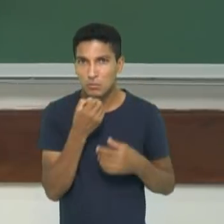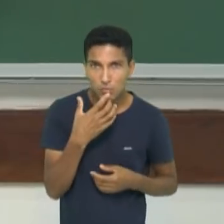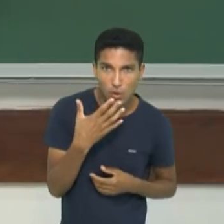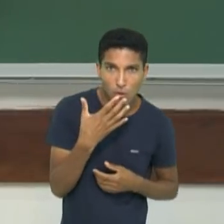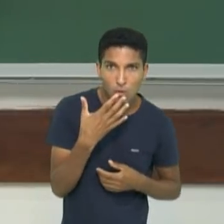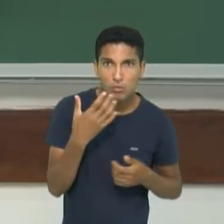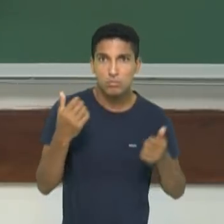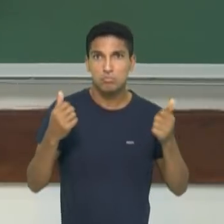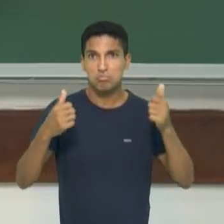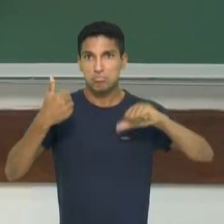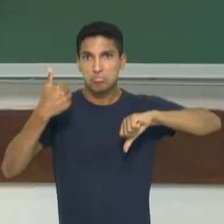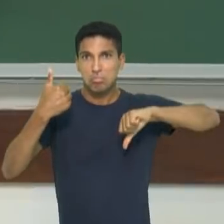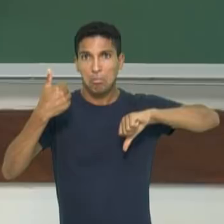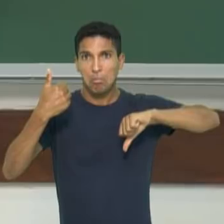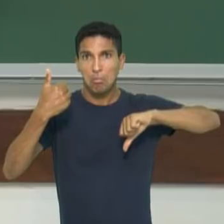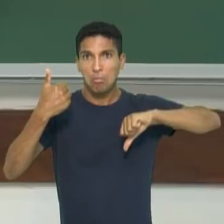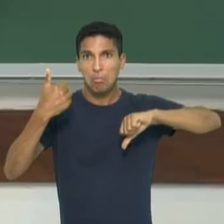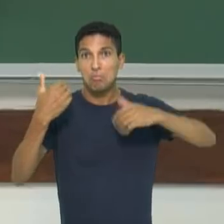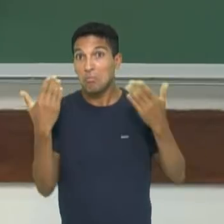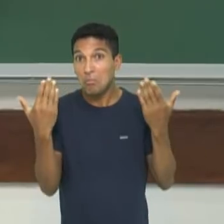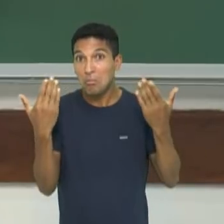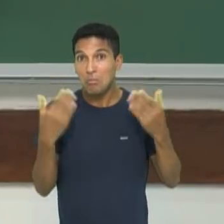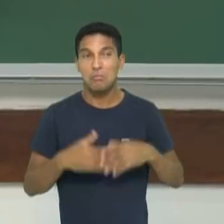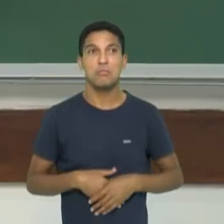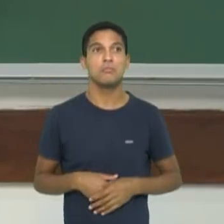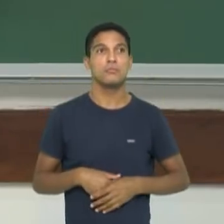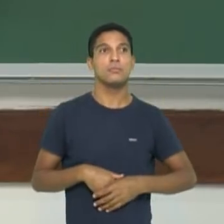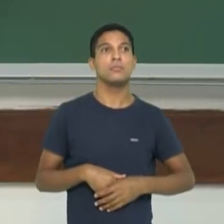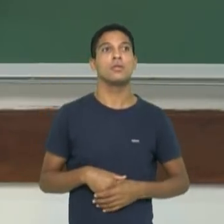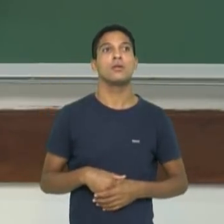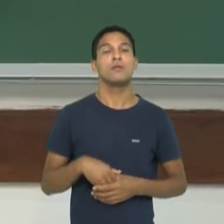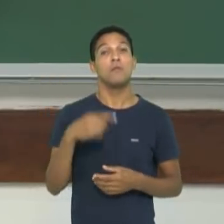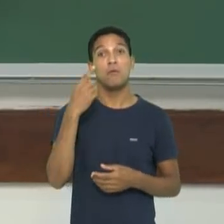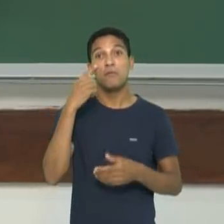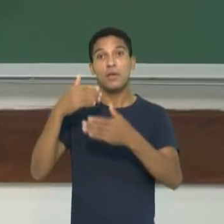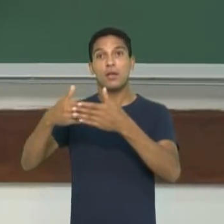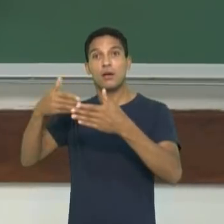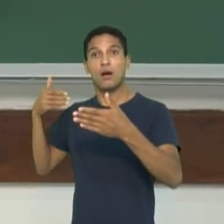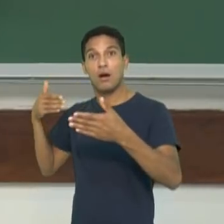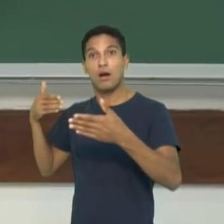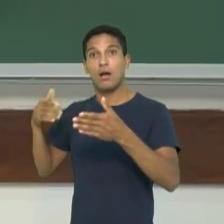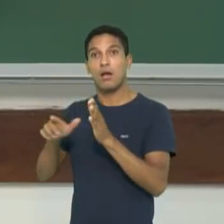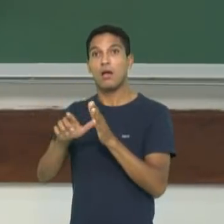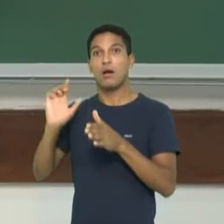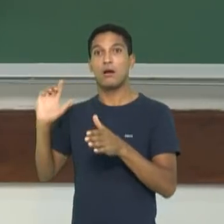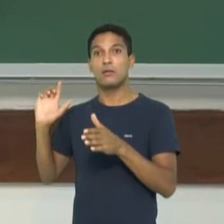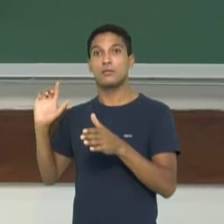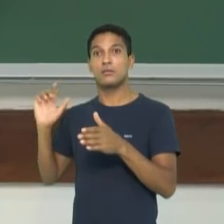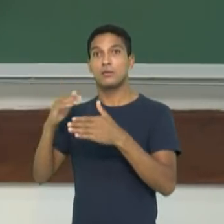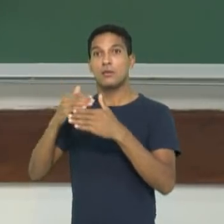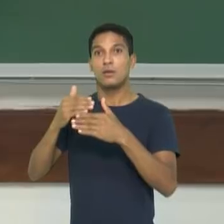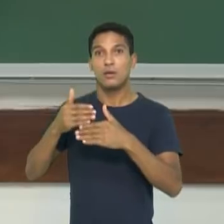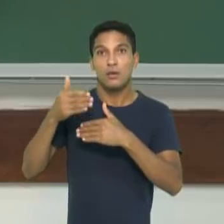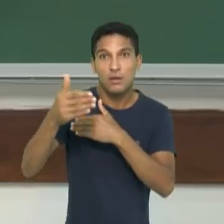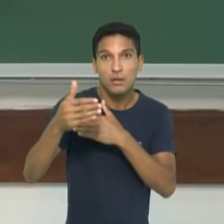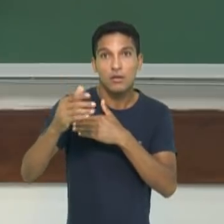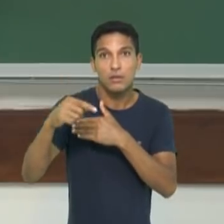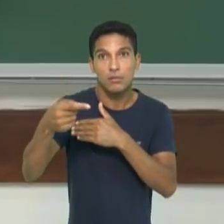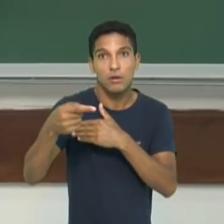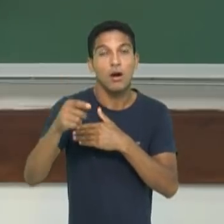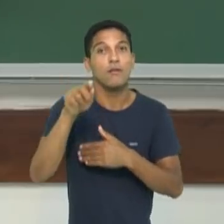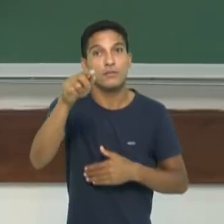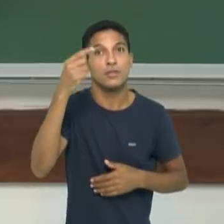ou é ruim? Bem, vamos fazer um parâmetro do antes e o depois? Pensem um pouquinho que até o final da aula